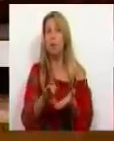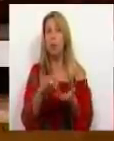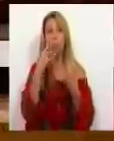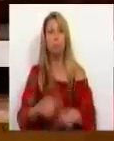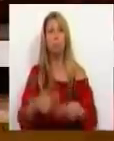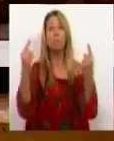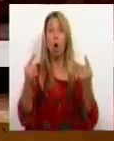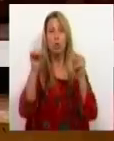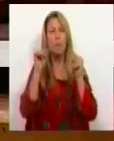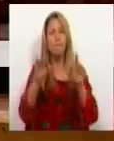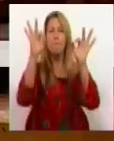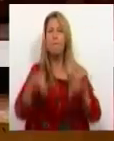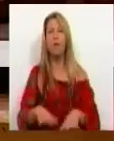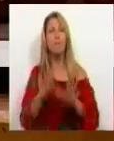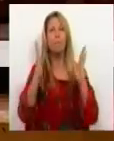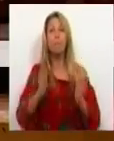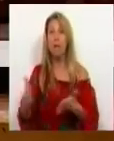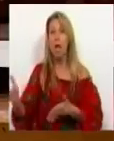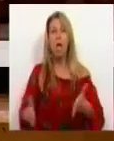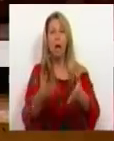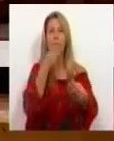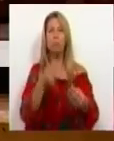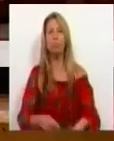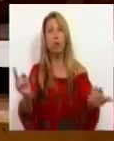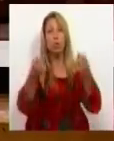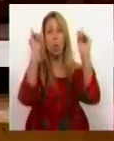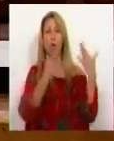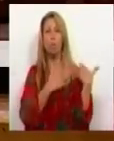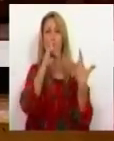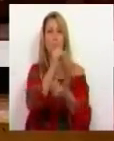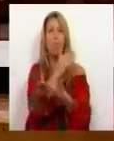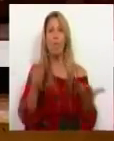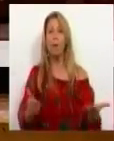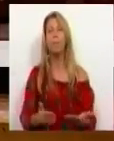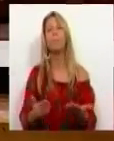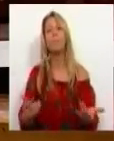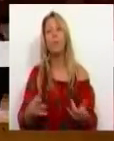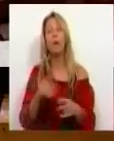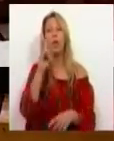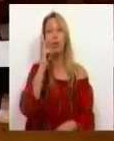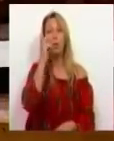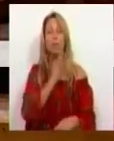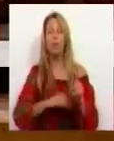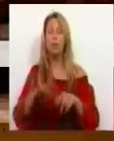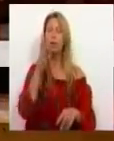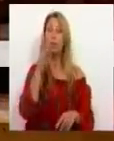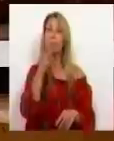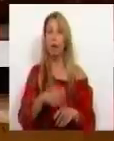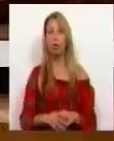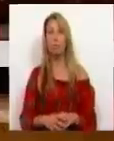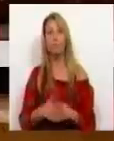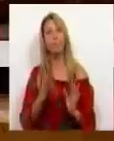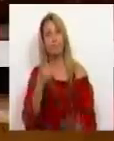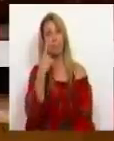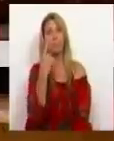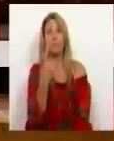essa trajetória de irresponsabilidade e de caos. Senhor Presidente, senhoras e senhores deputados, há que